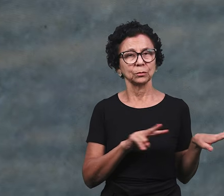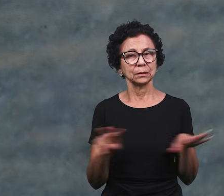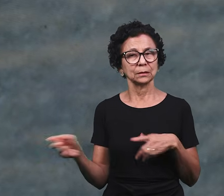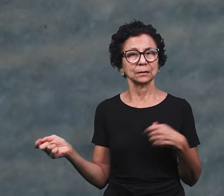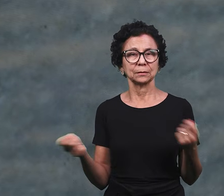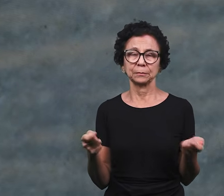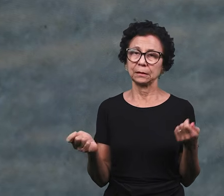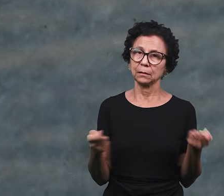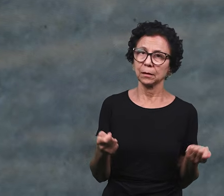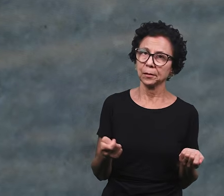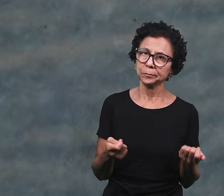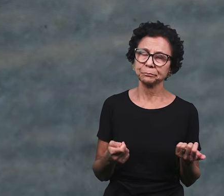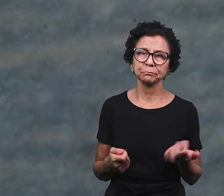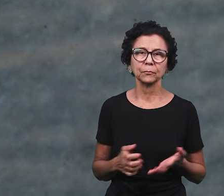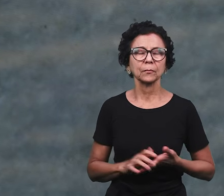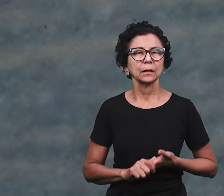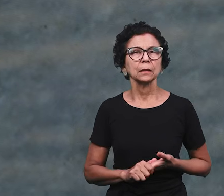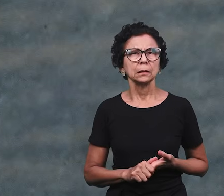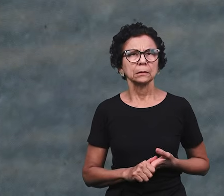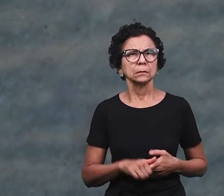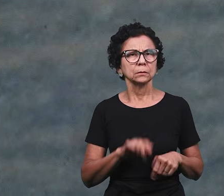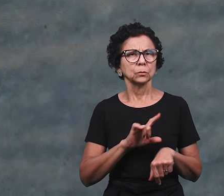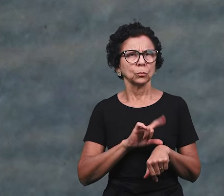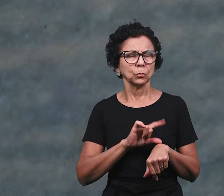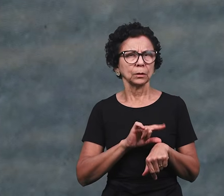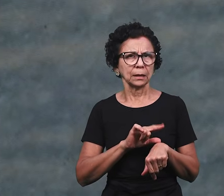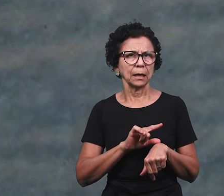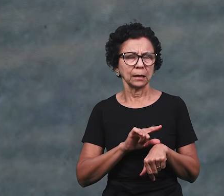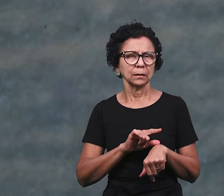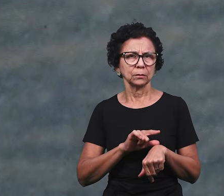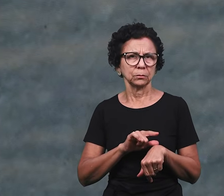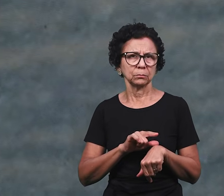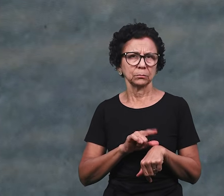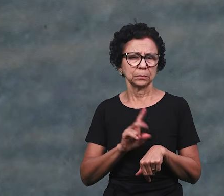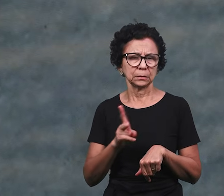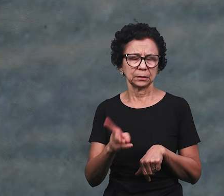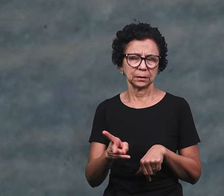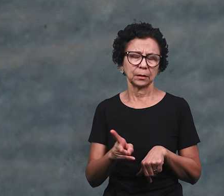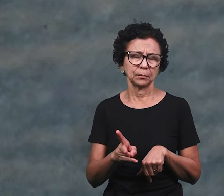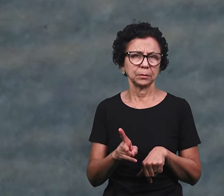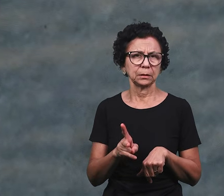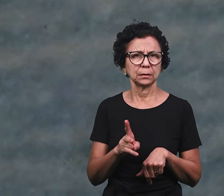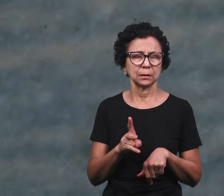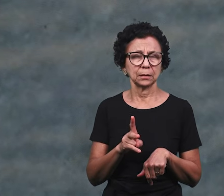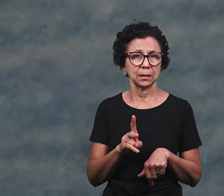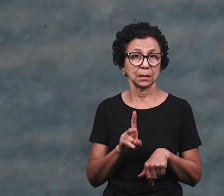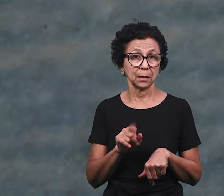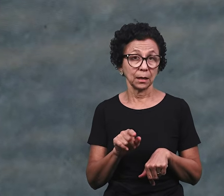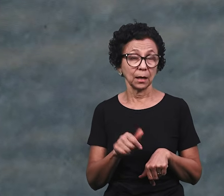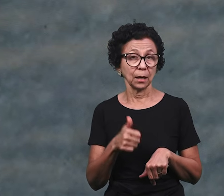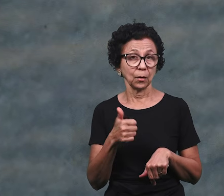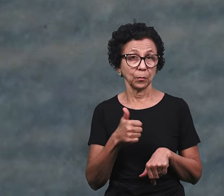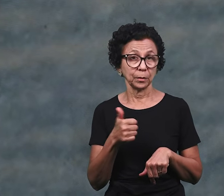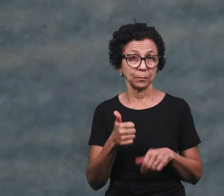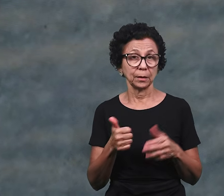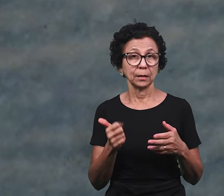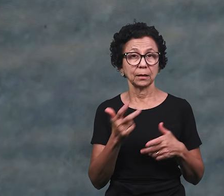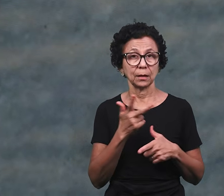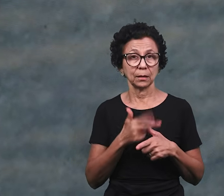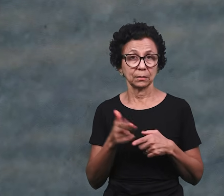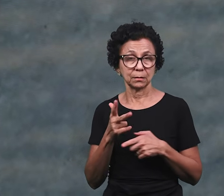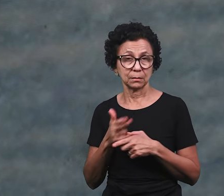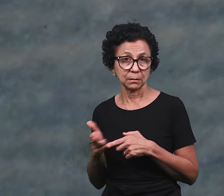semanal, sempre nesse horário que você está assistindo. Se você está assistindo a primeira edição,